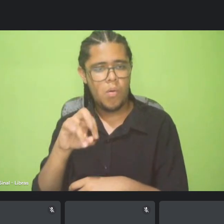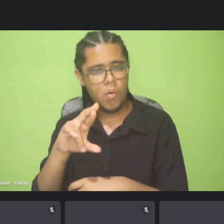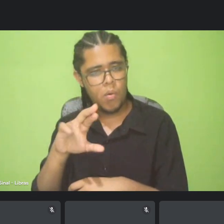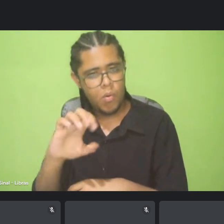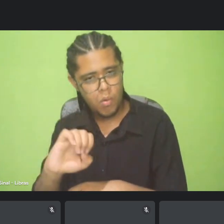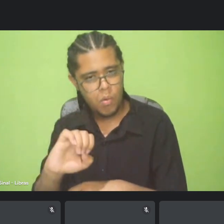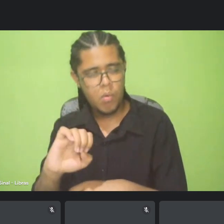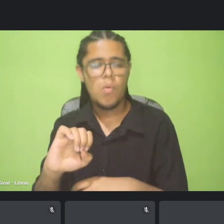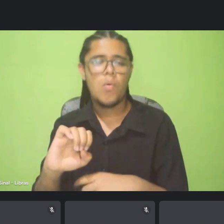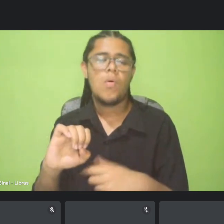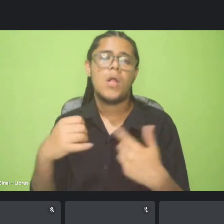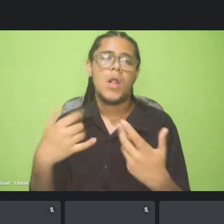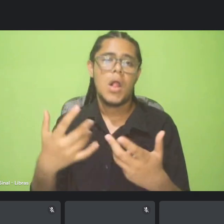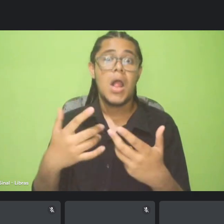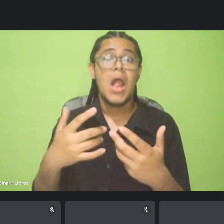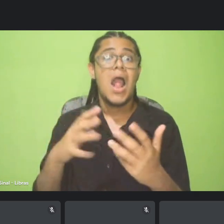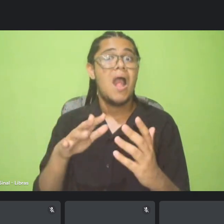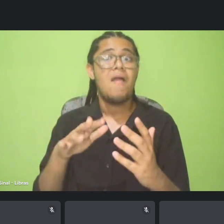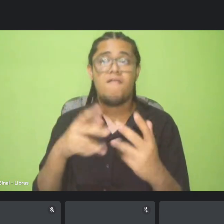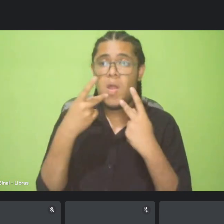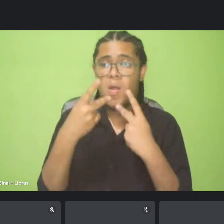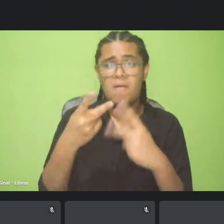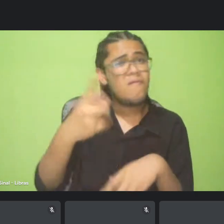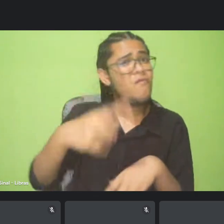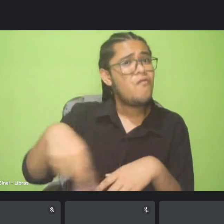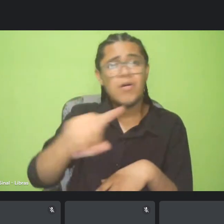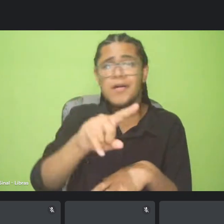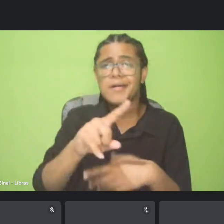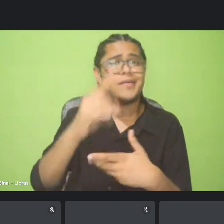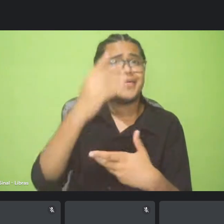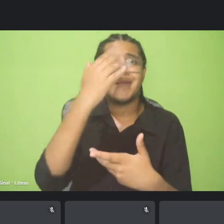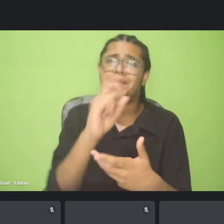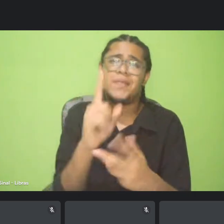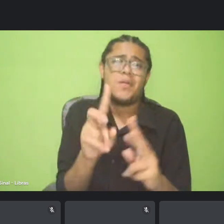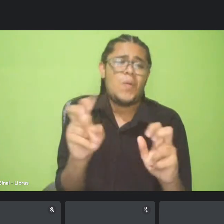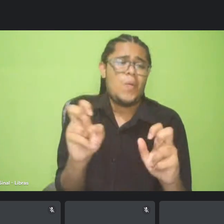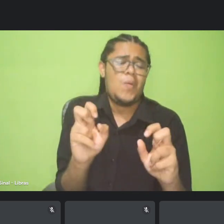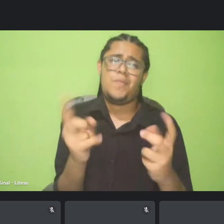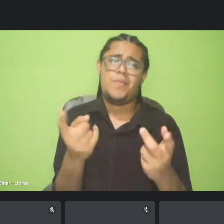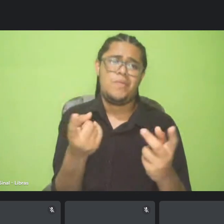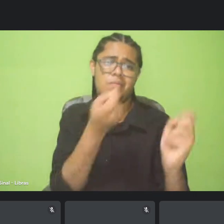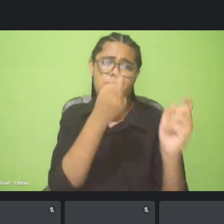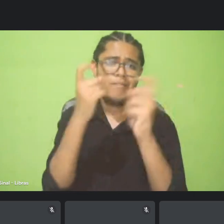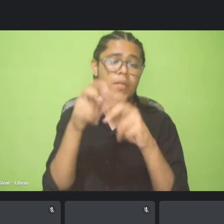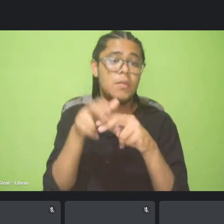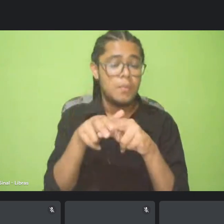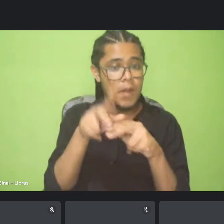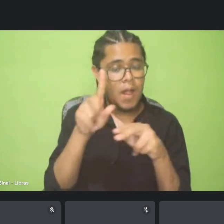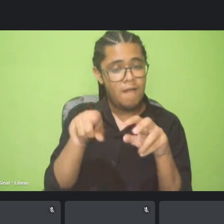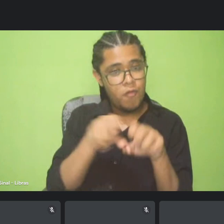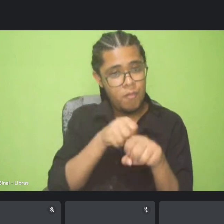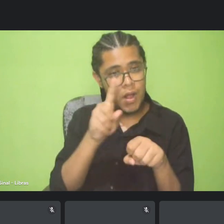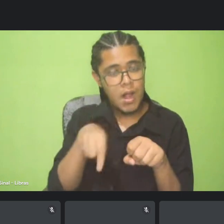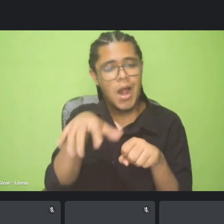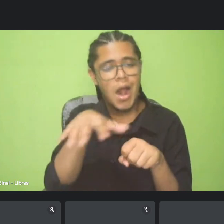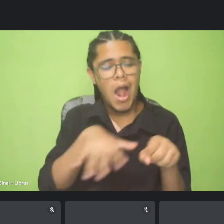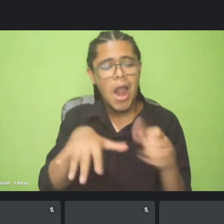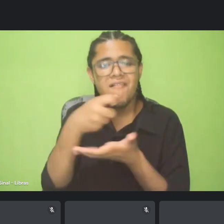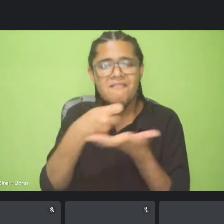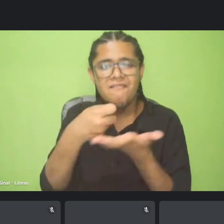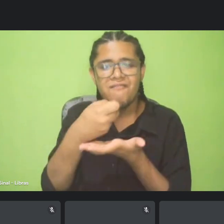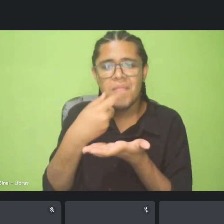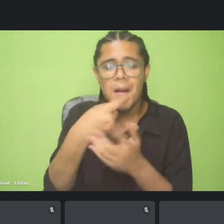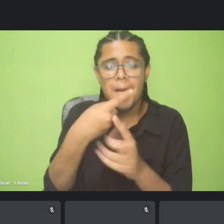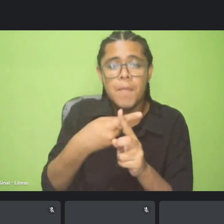formação dele, ele era químico-farmacêutico, então ele não tinha como fugir do assunto porque ele tinha plenos conhecimentos sobre